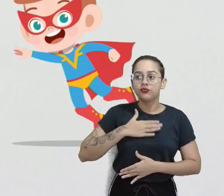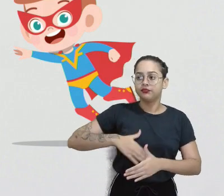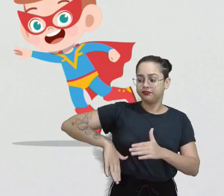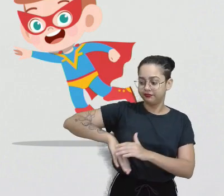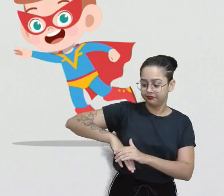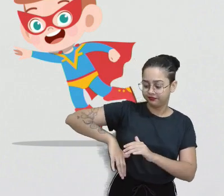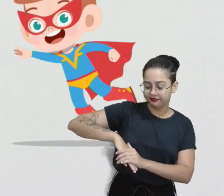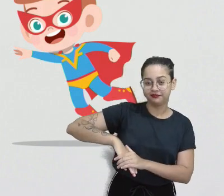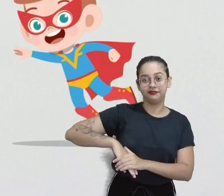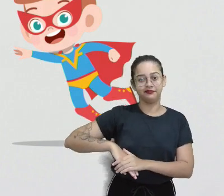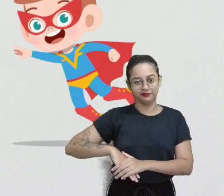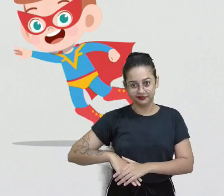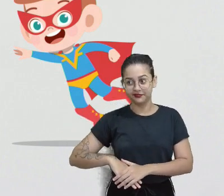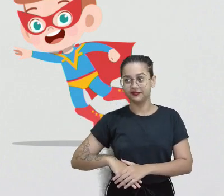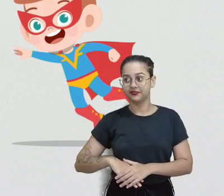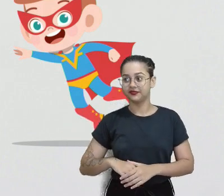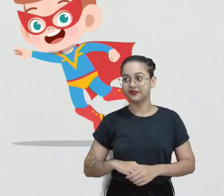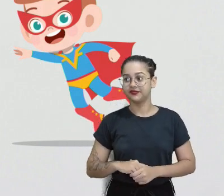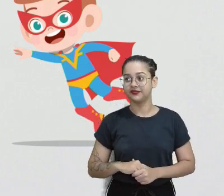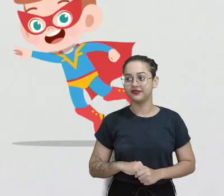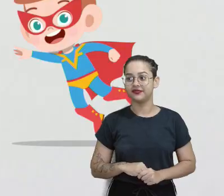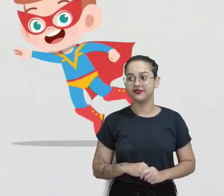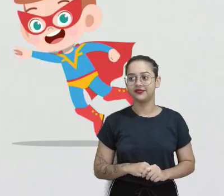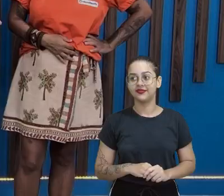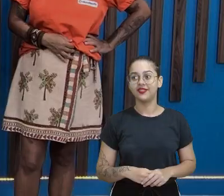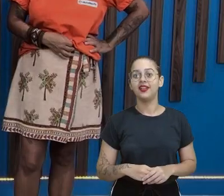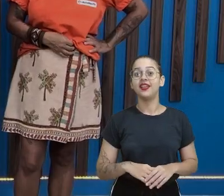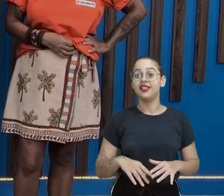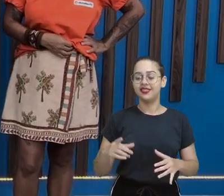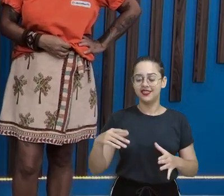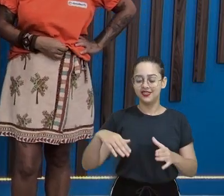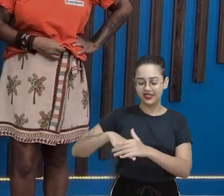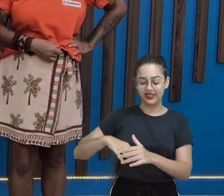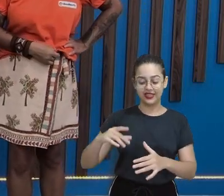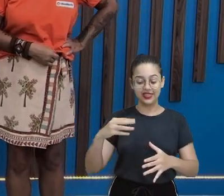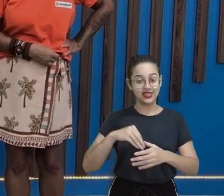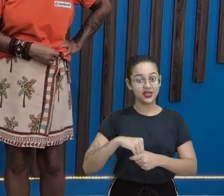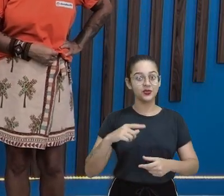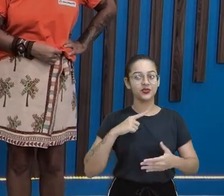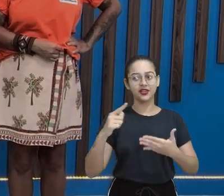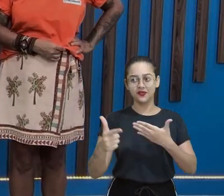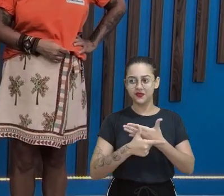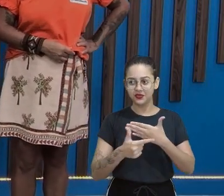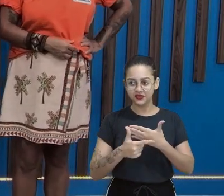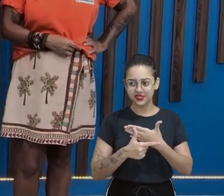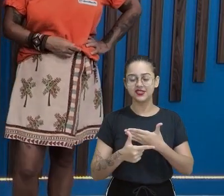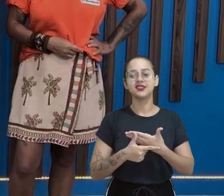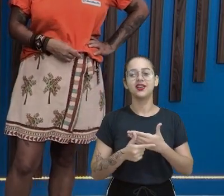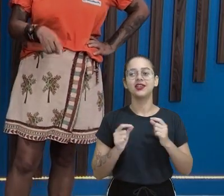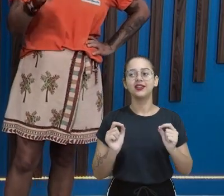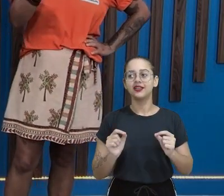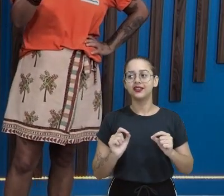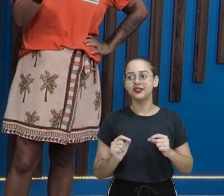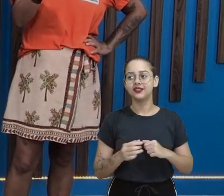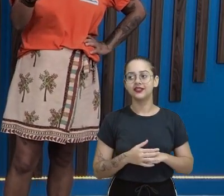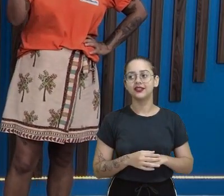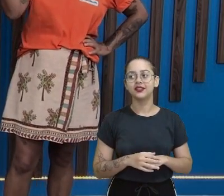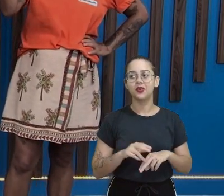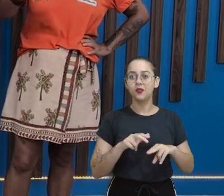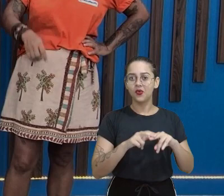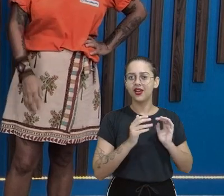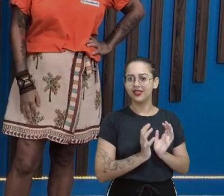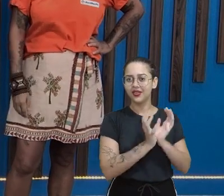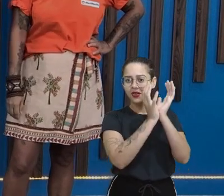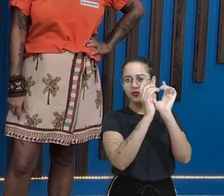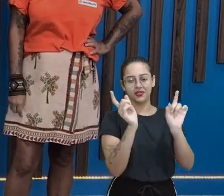No futebol a gente tem... Opa, sabia que ia falar de futebol. Uma função, tá num clima, né? Tá. Não só por causa da Copa do Mundo,